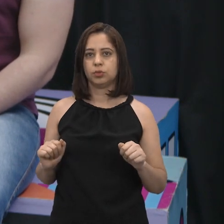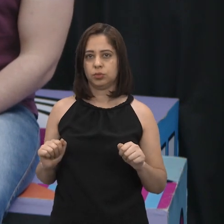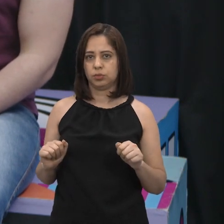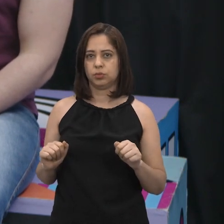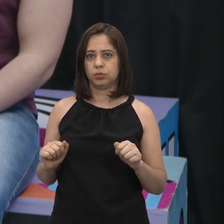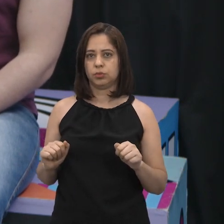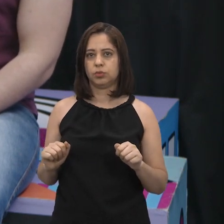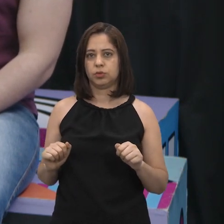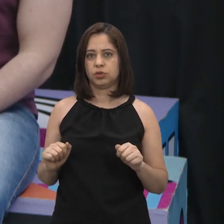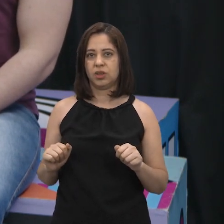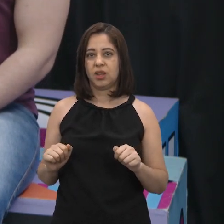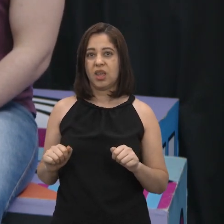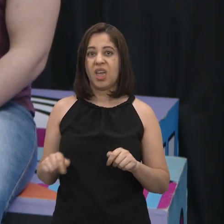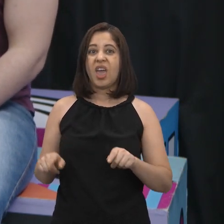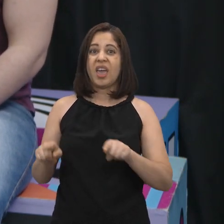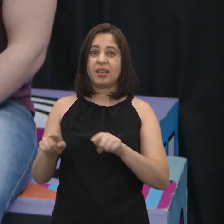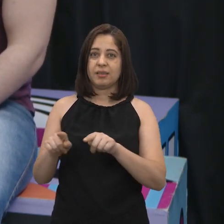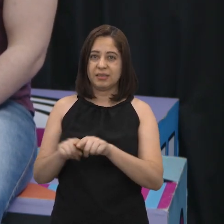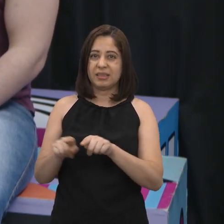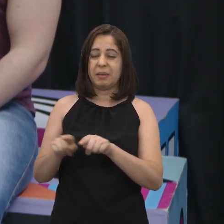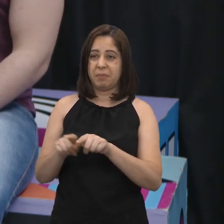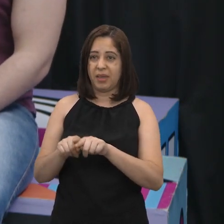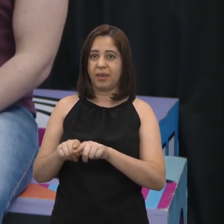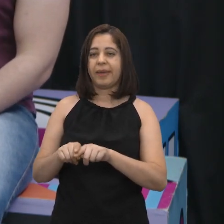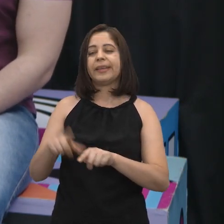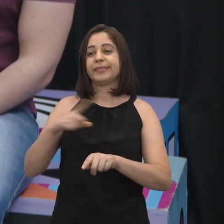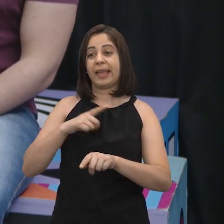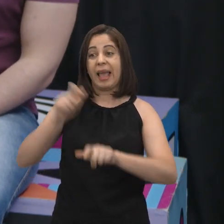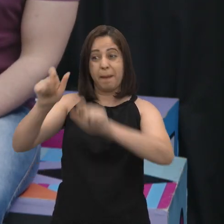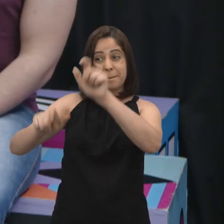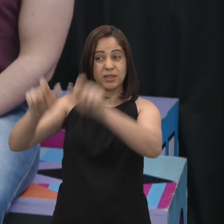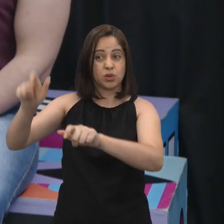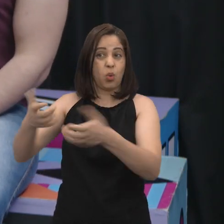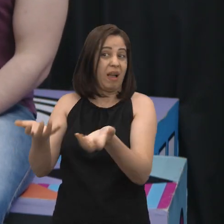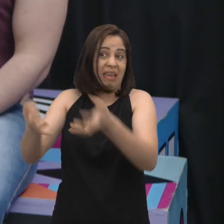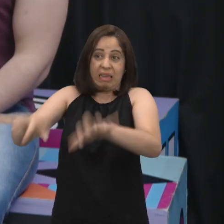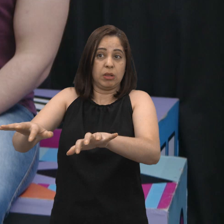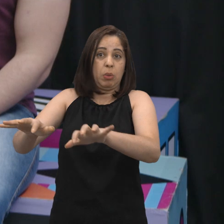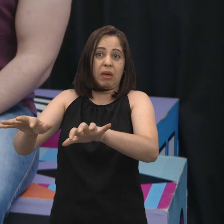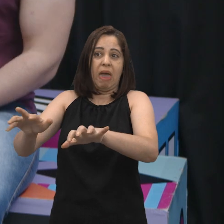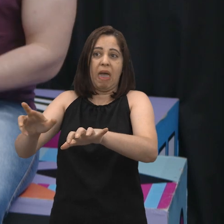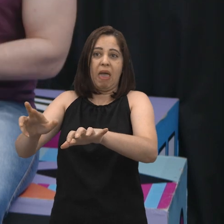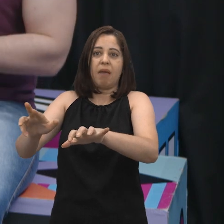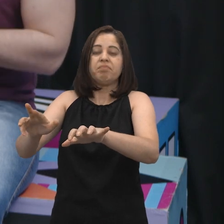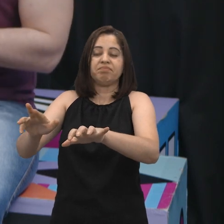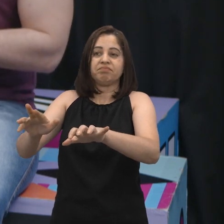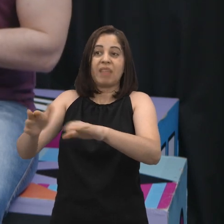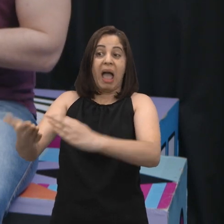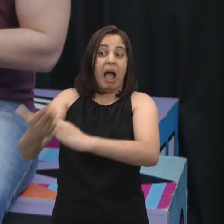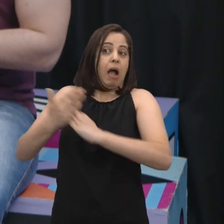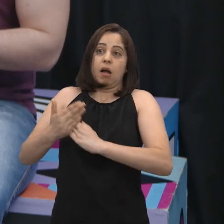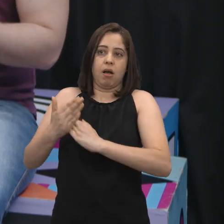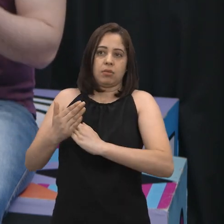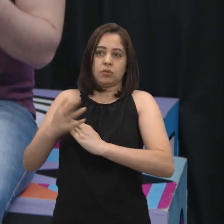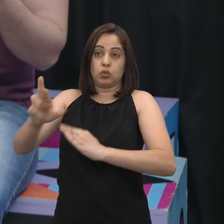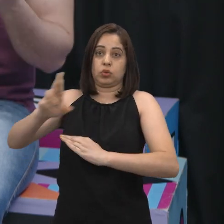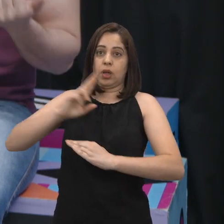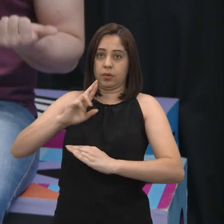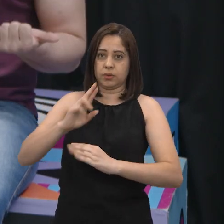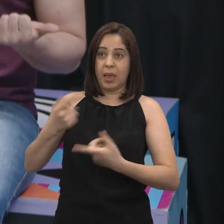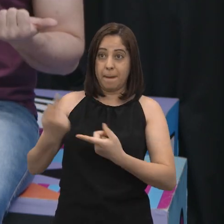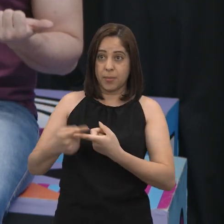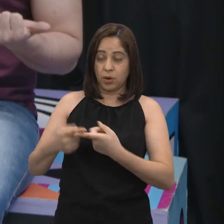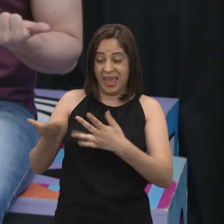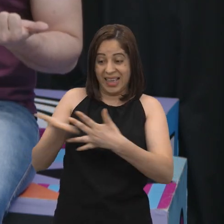é o pessoal que se nega a prestar as informações. Eu queria até perguntar para você também agora a respeito disso, né, porque antes de